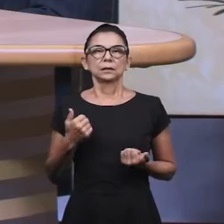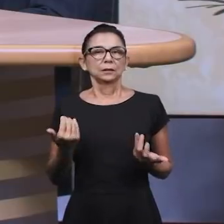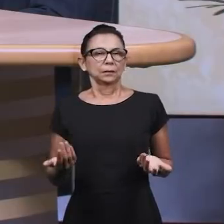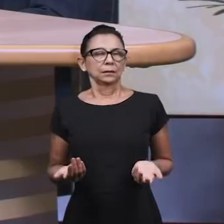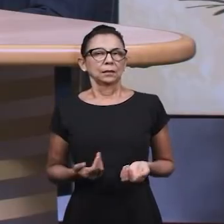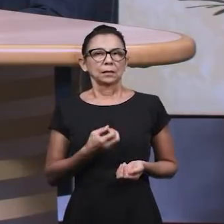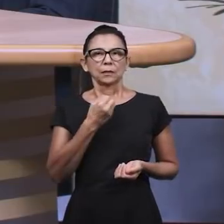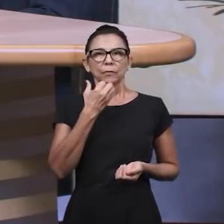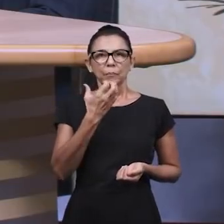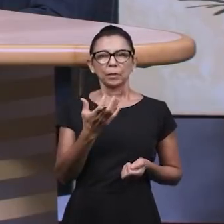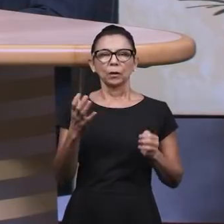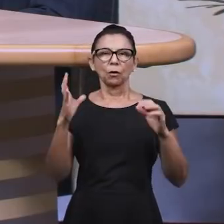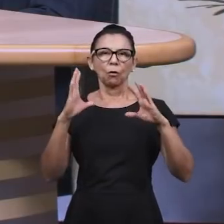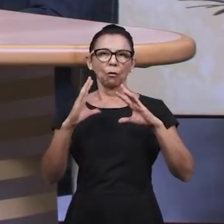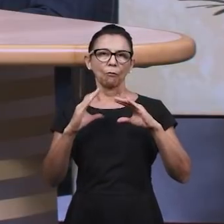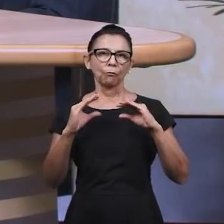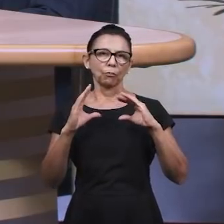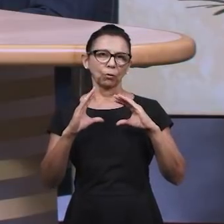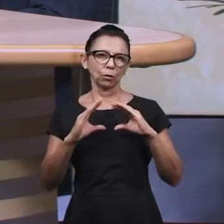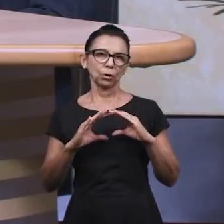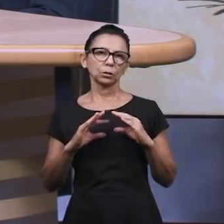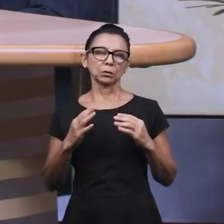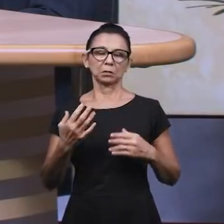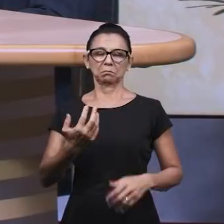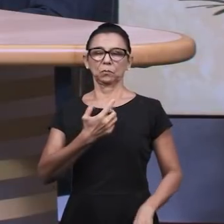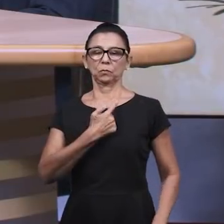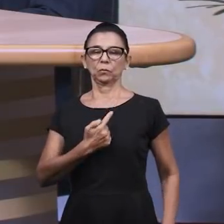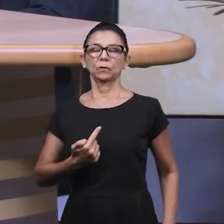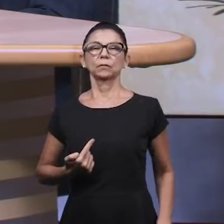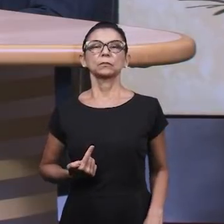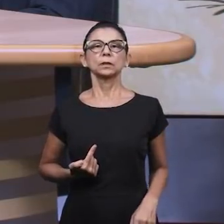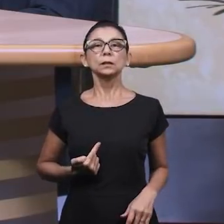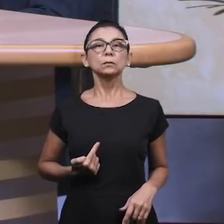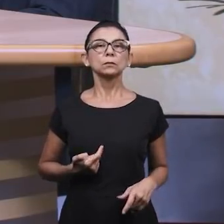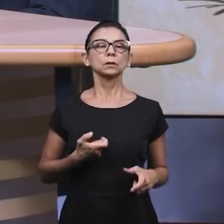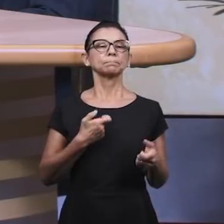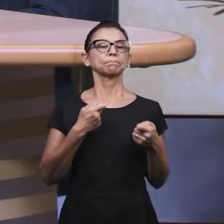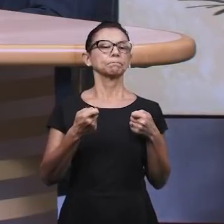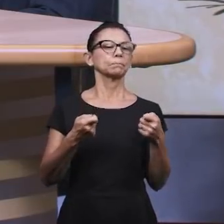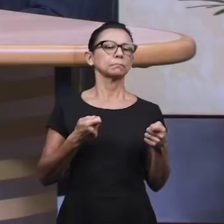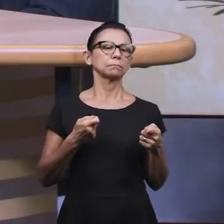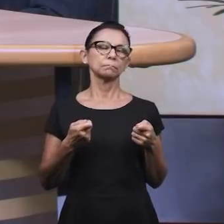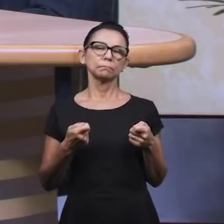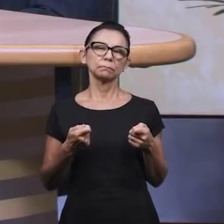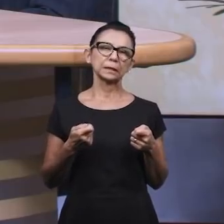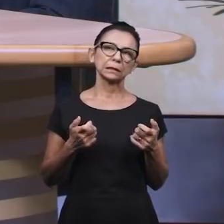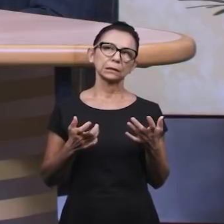muito confortável no governo, mas ele, apesar daquela situação